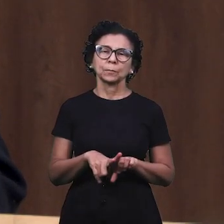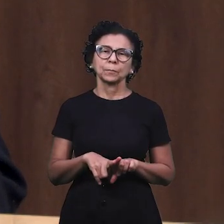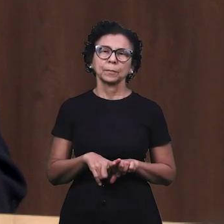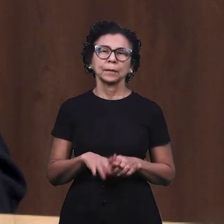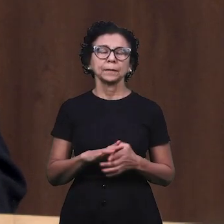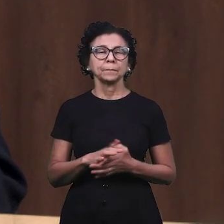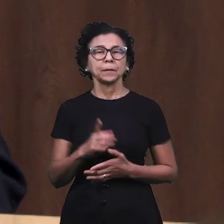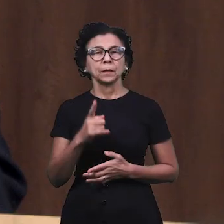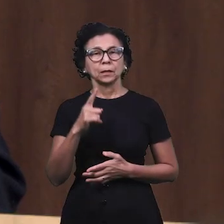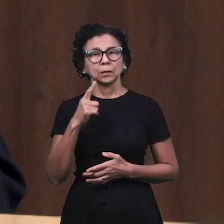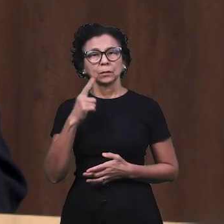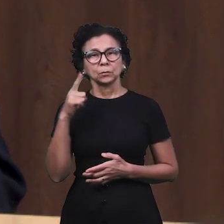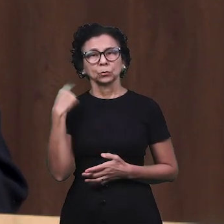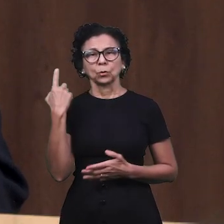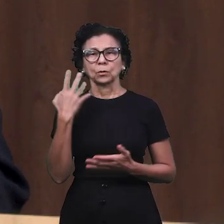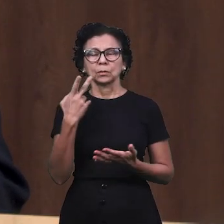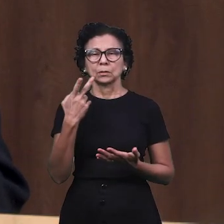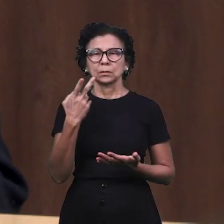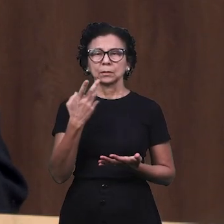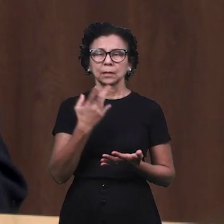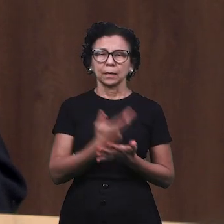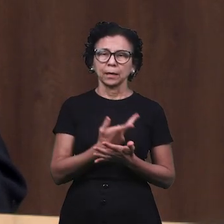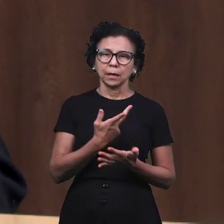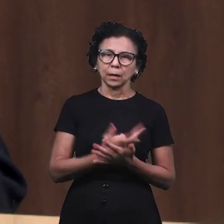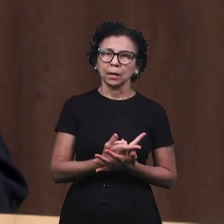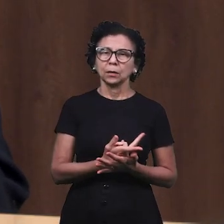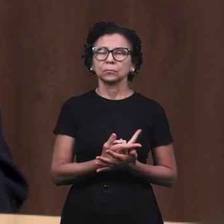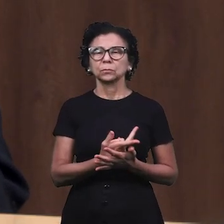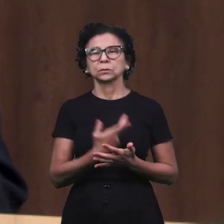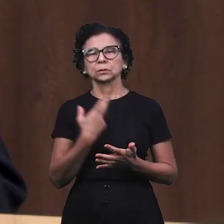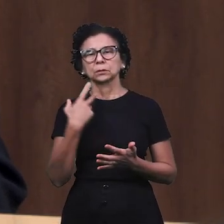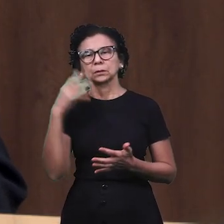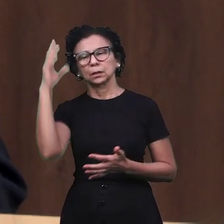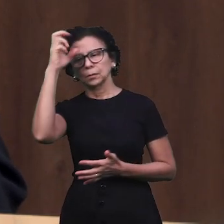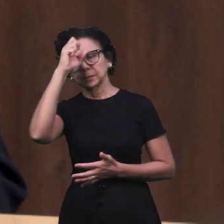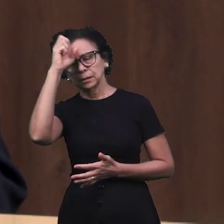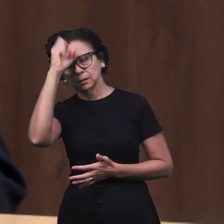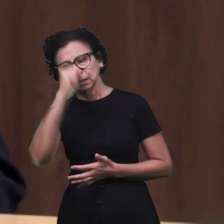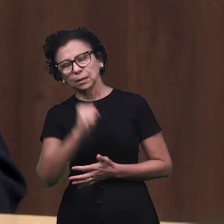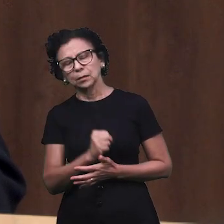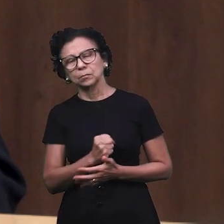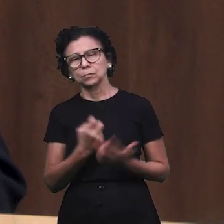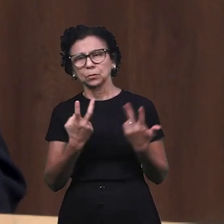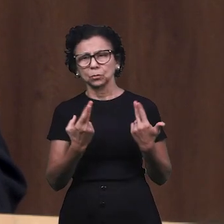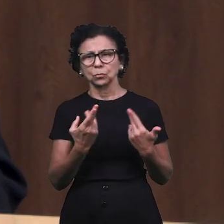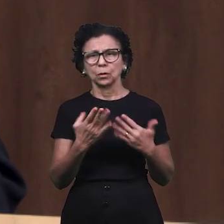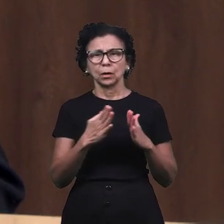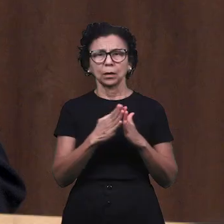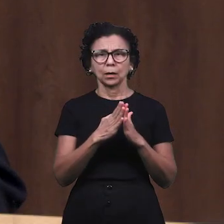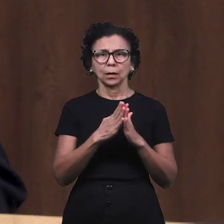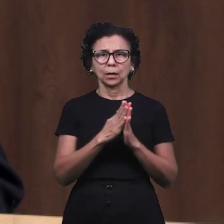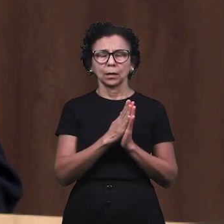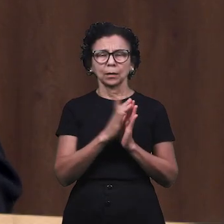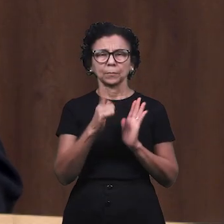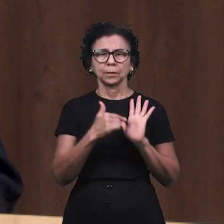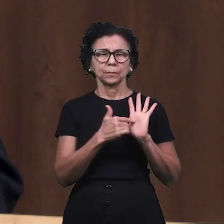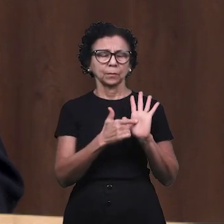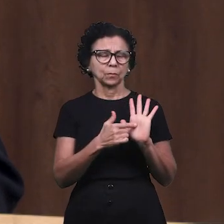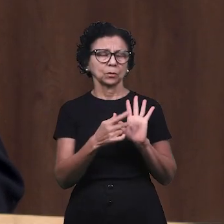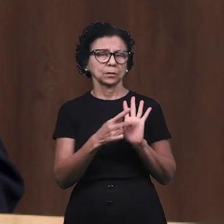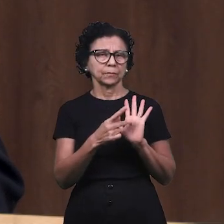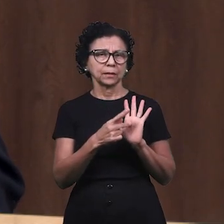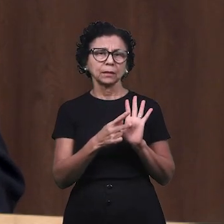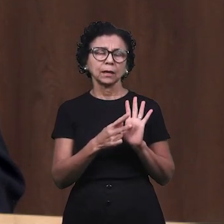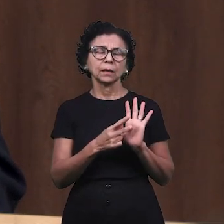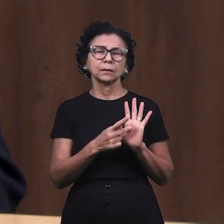também aprendemos com os erros dos servos de Deus, né? Ninguém ficou isento na Bíblia. A Bíblia é o livro da verdade transparente de